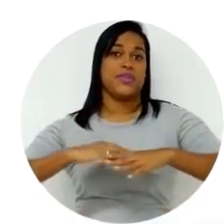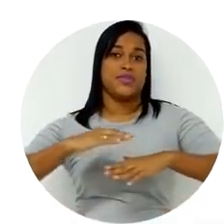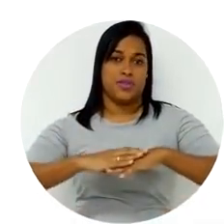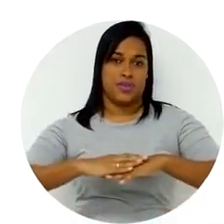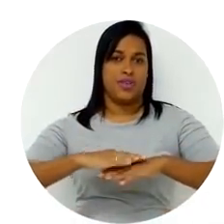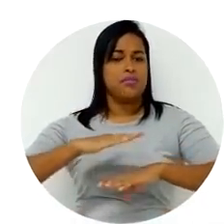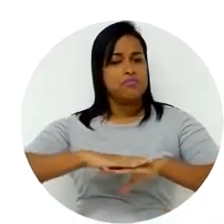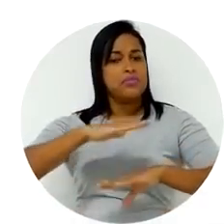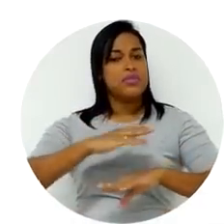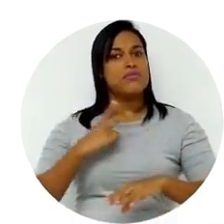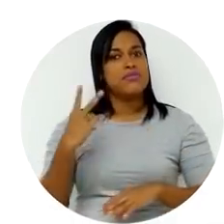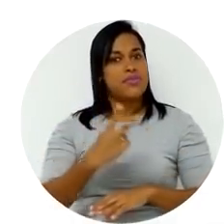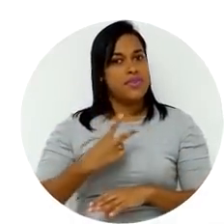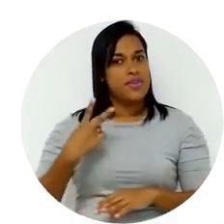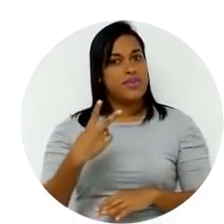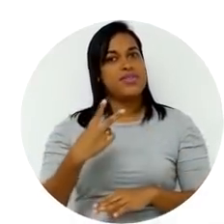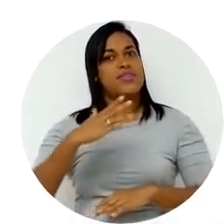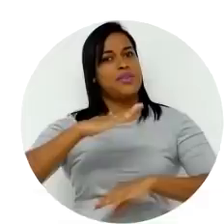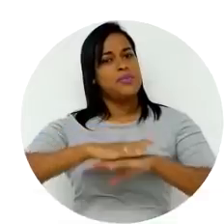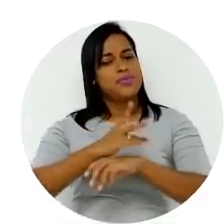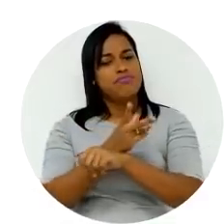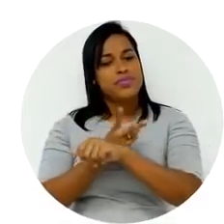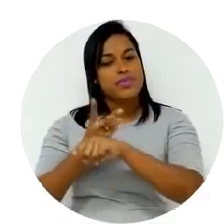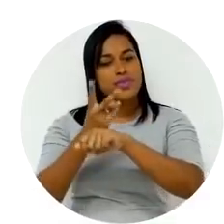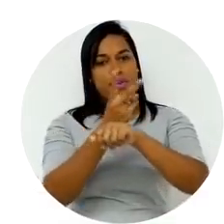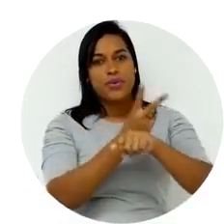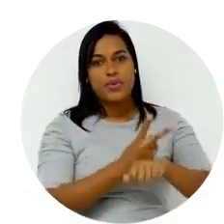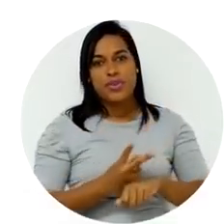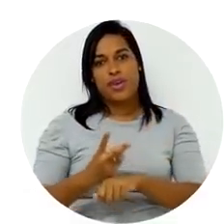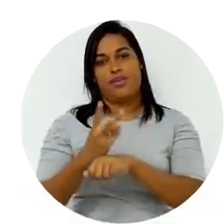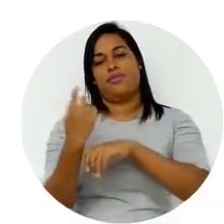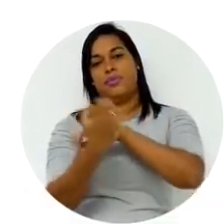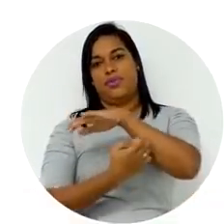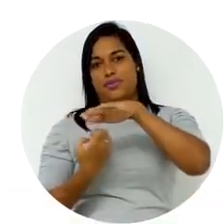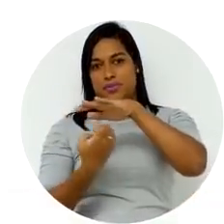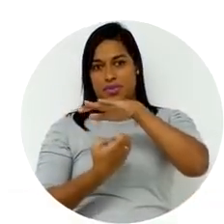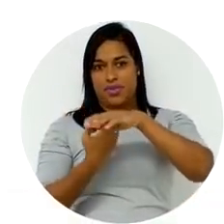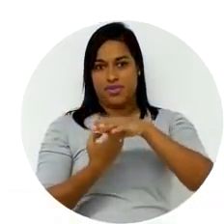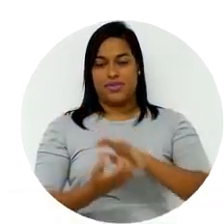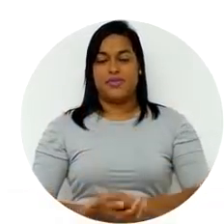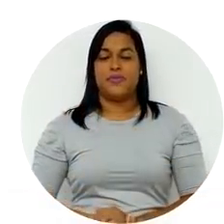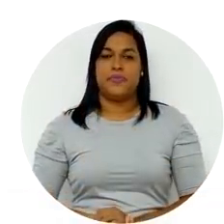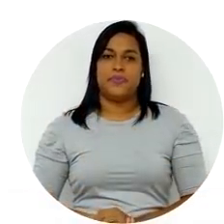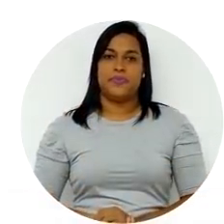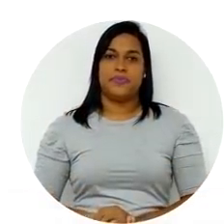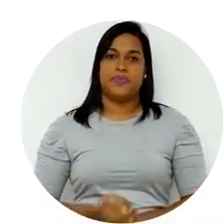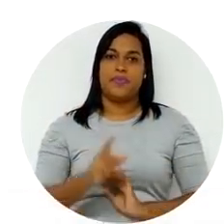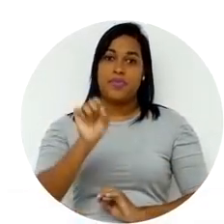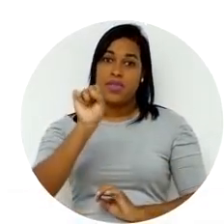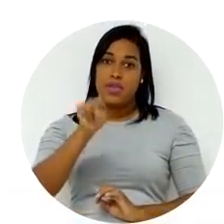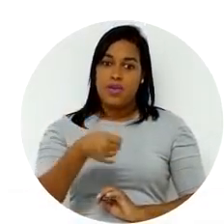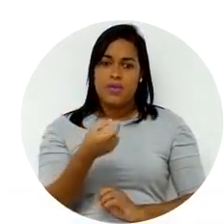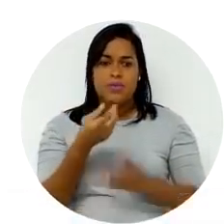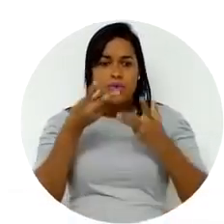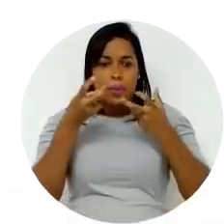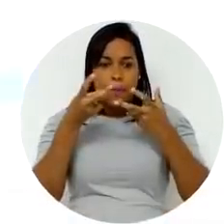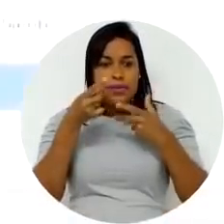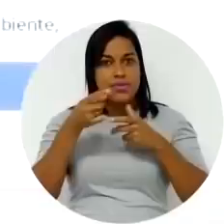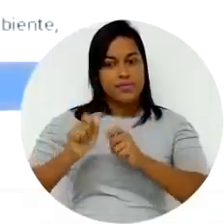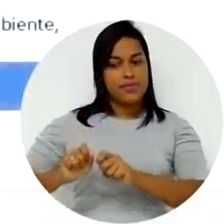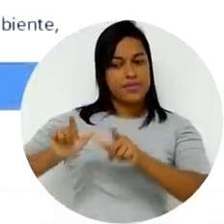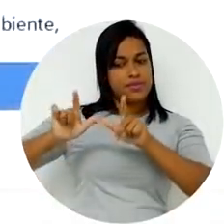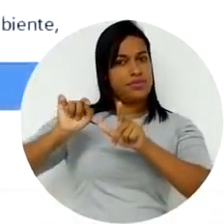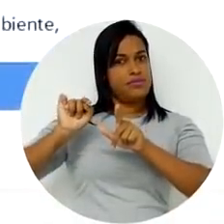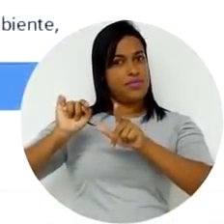profissionais mais valorizados e mais procurados pelas organizações. Então, vamos observar esse